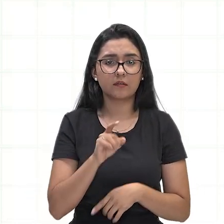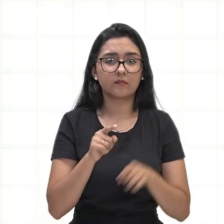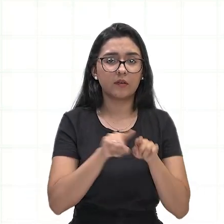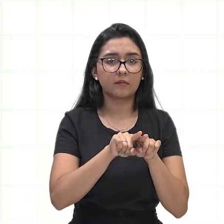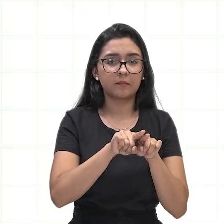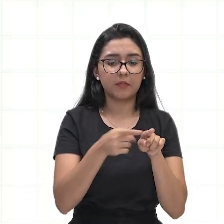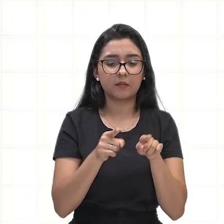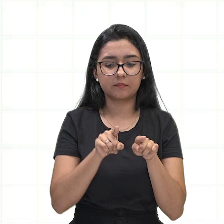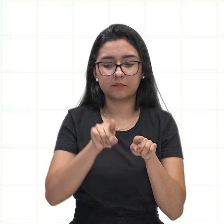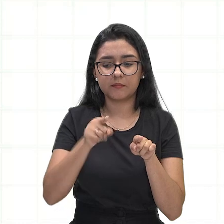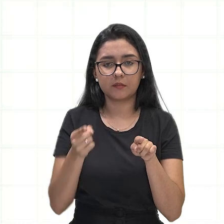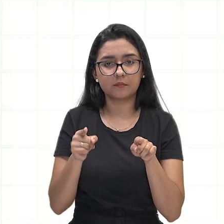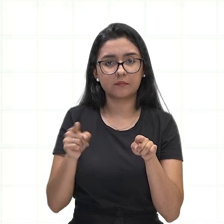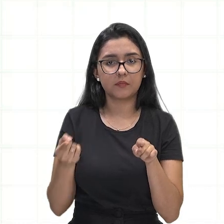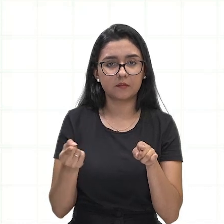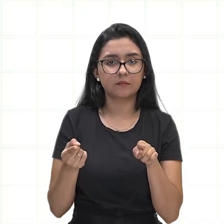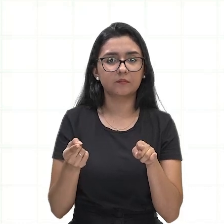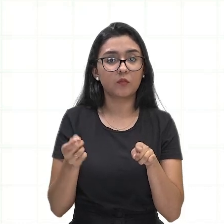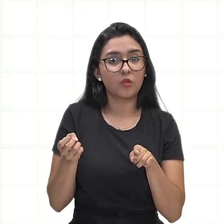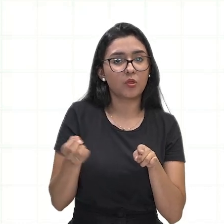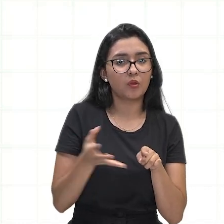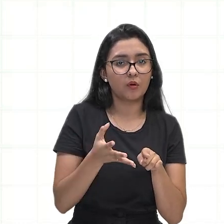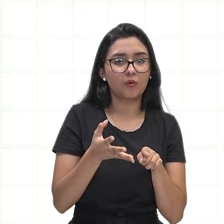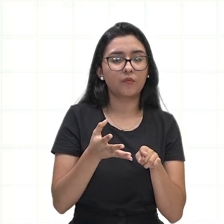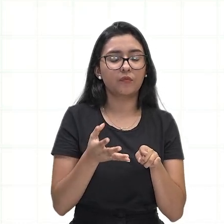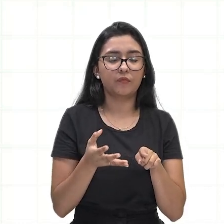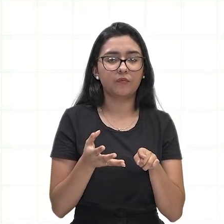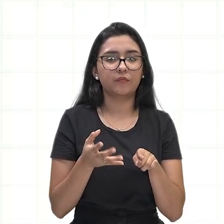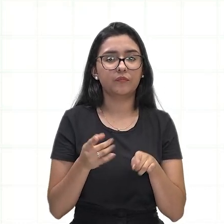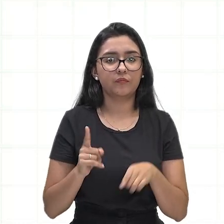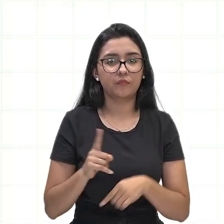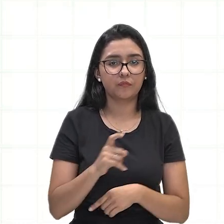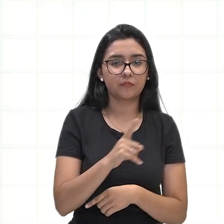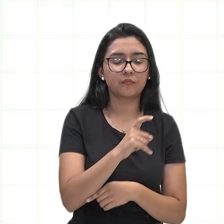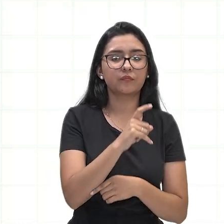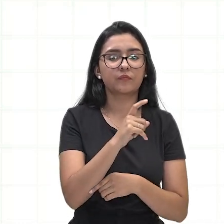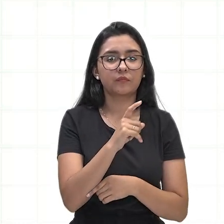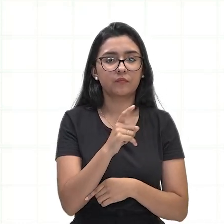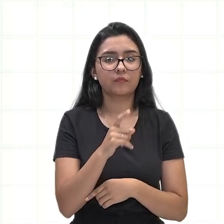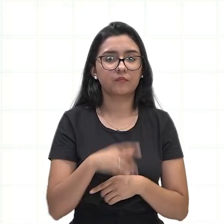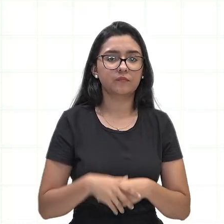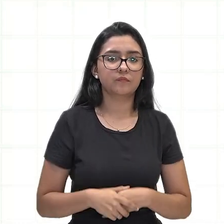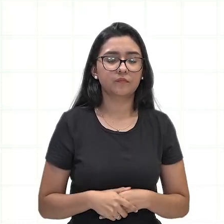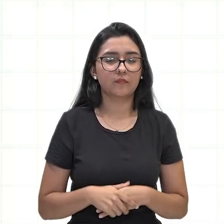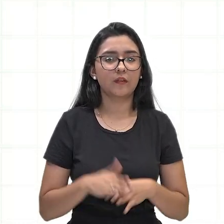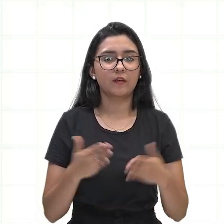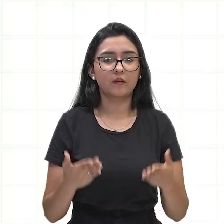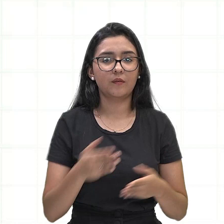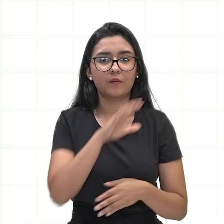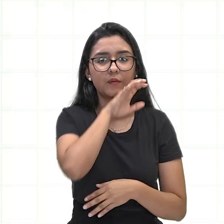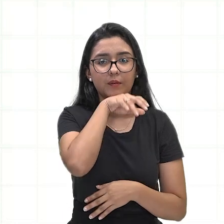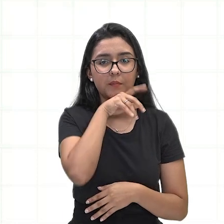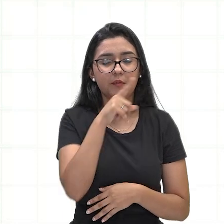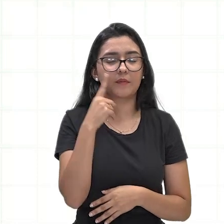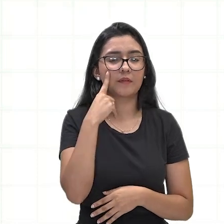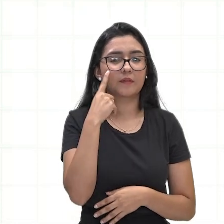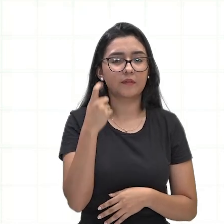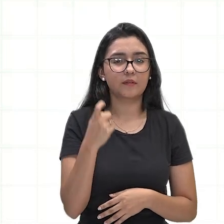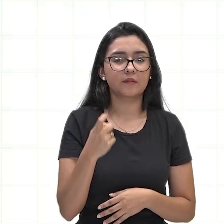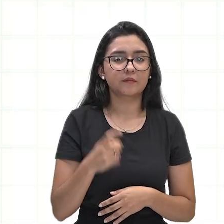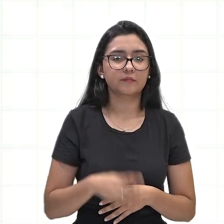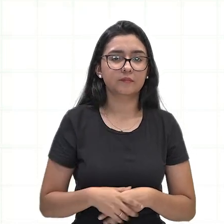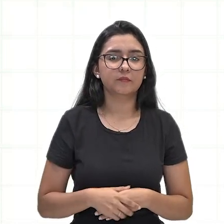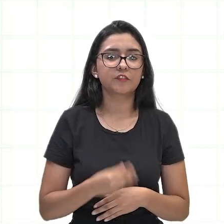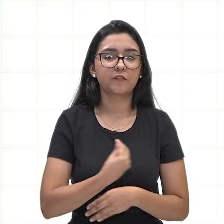vai formar um novo indivíduo, uma nova planária. Então, é um animal aí bastante curioso, né? E